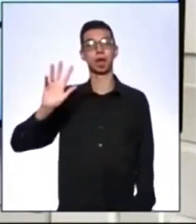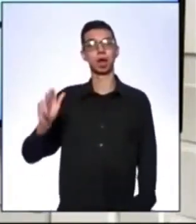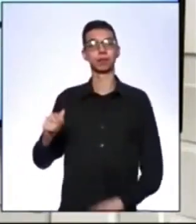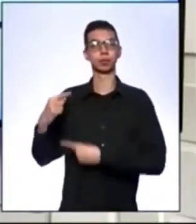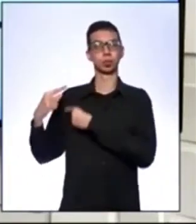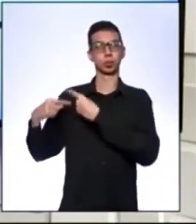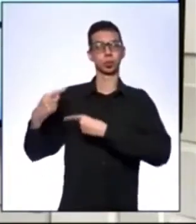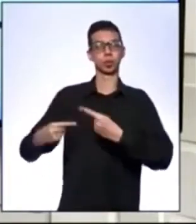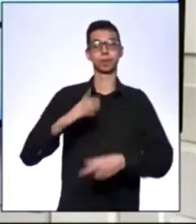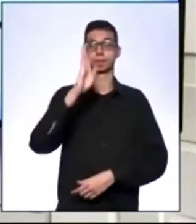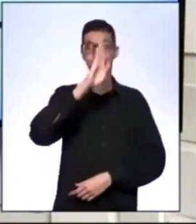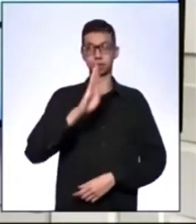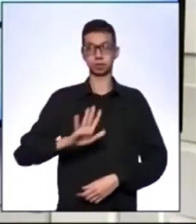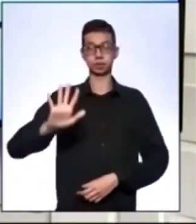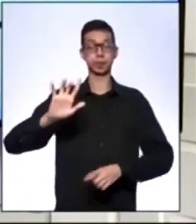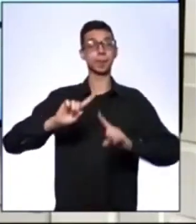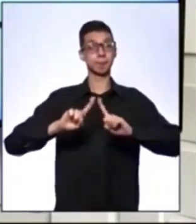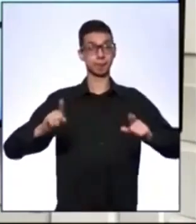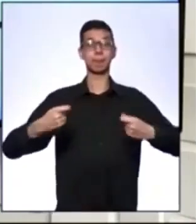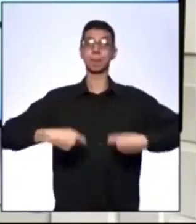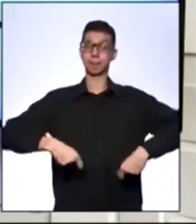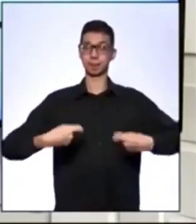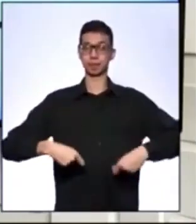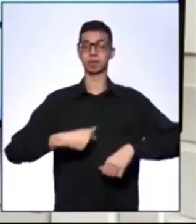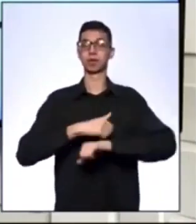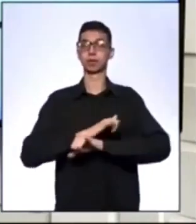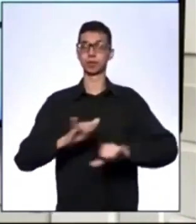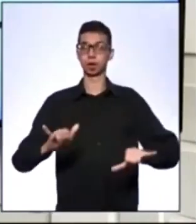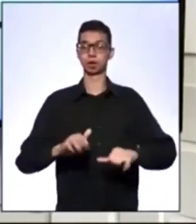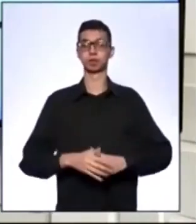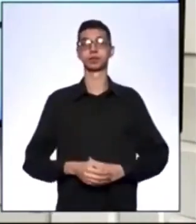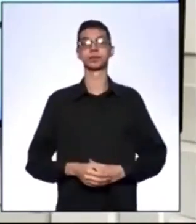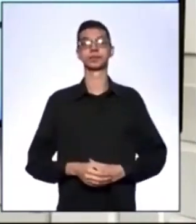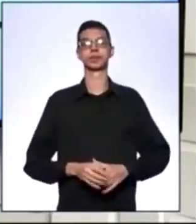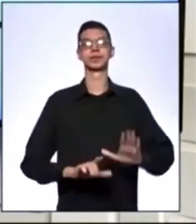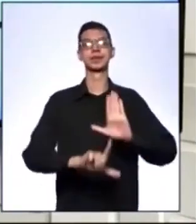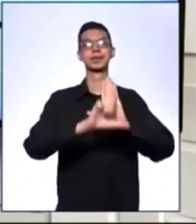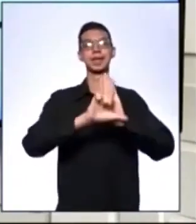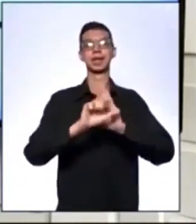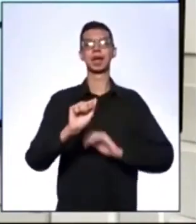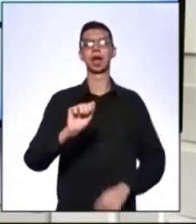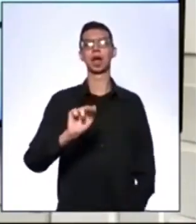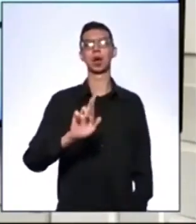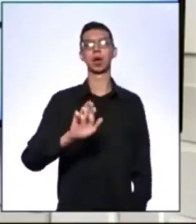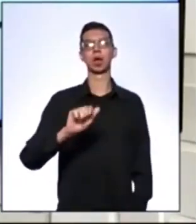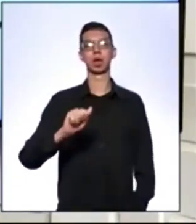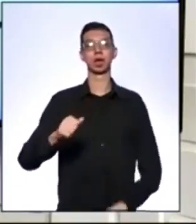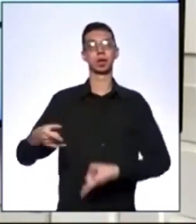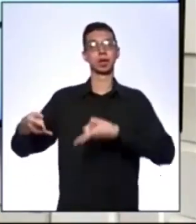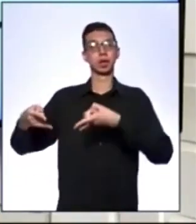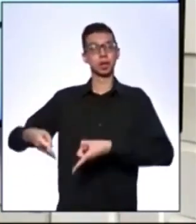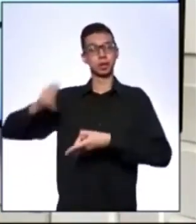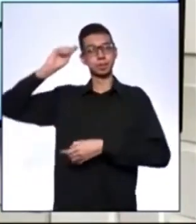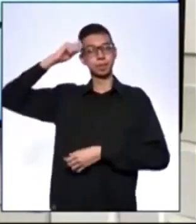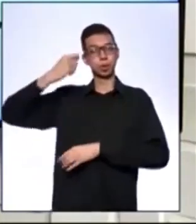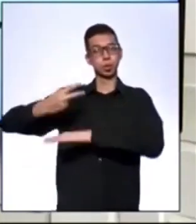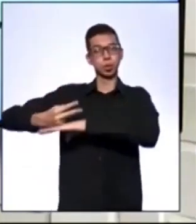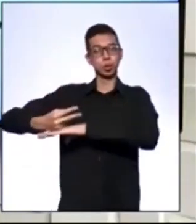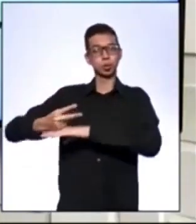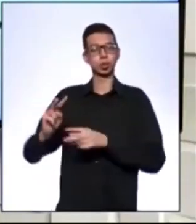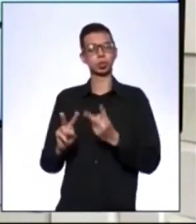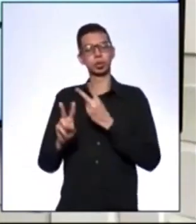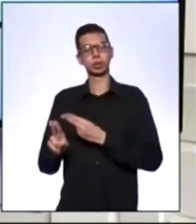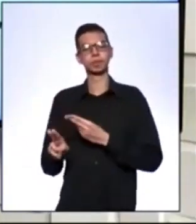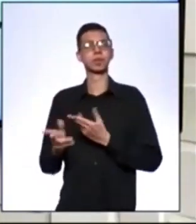afrodescendente do Brasil, mas eu acho que isso é necessário. A Lei Áurea tirou a cama do negro dormir, ou tirou o teto onde